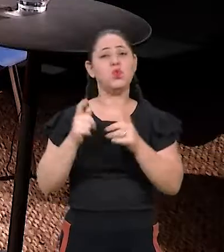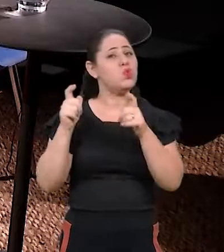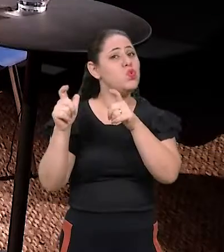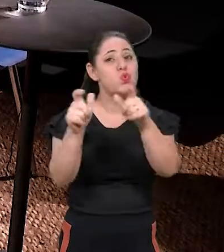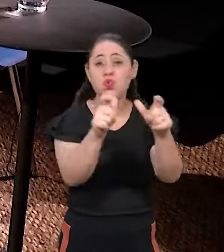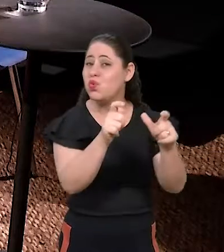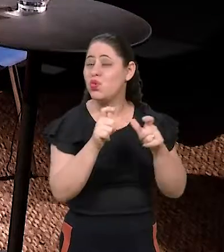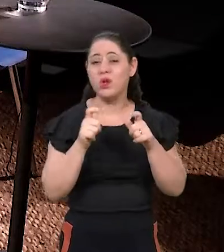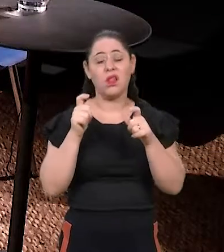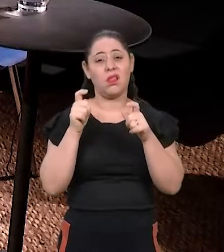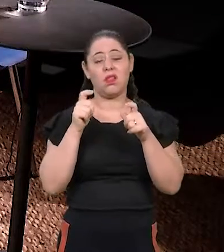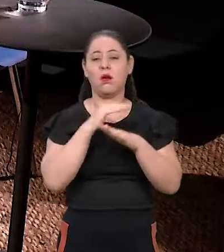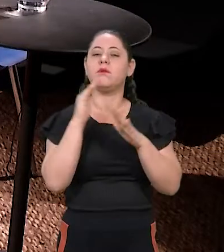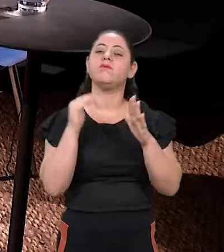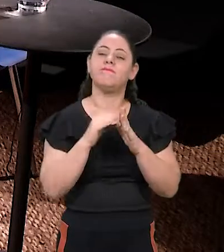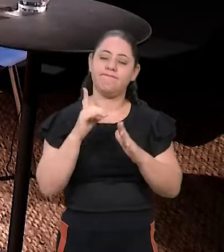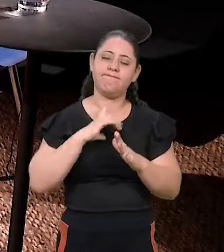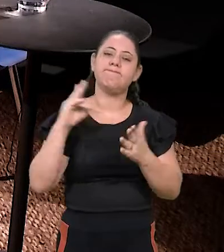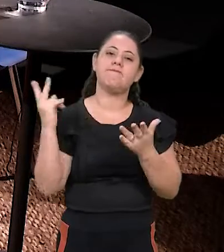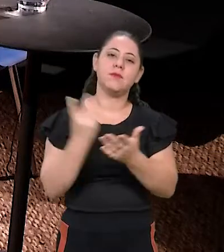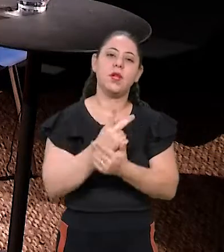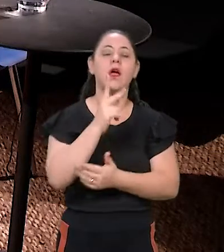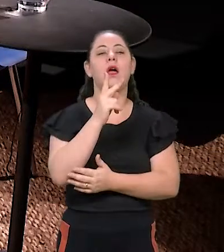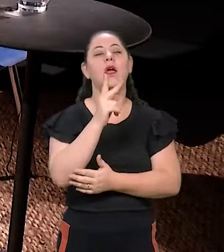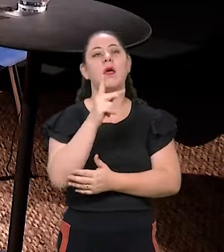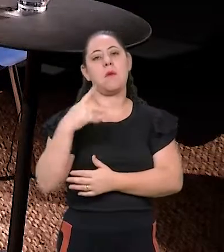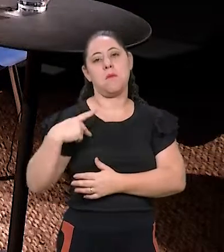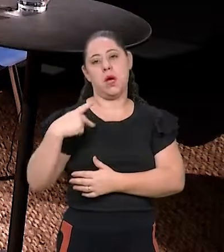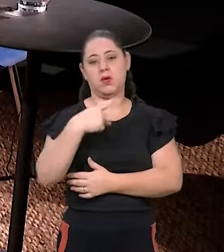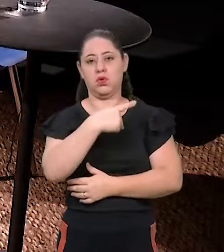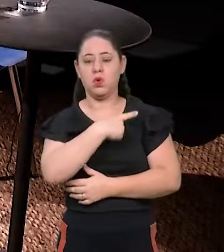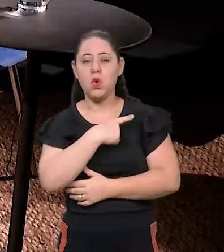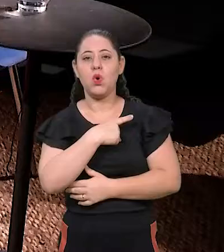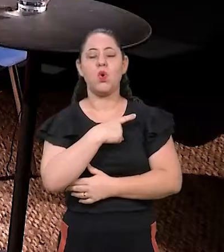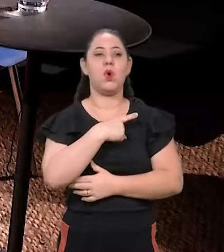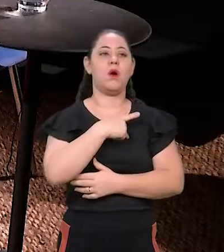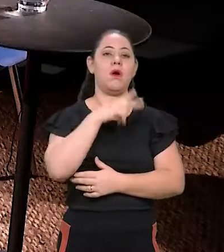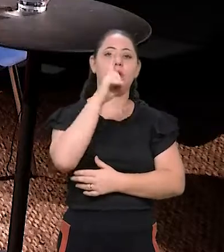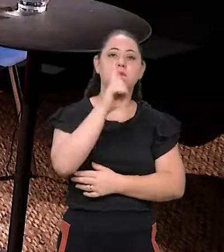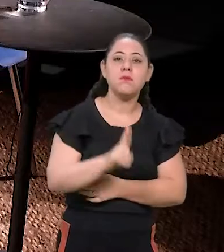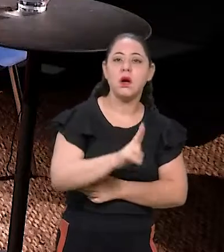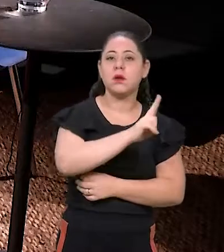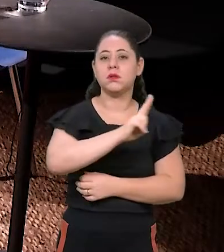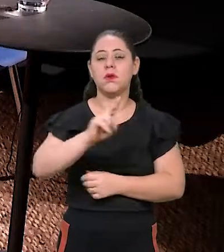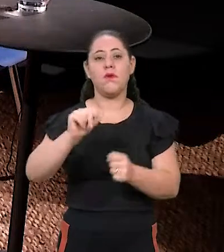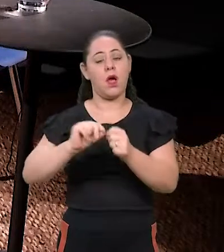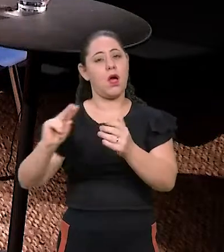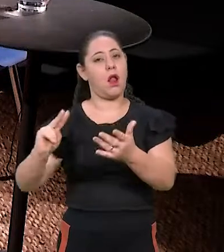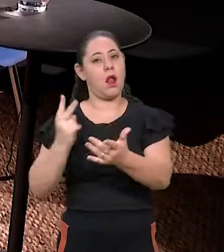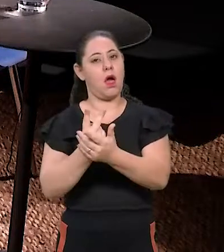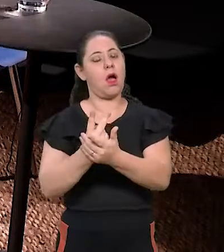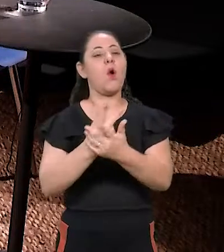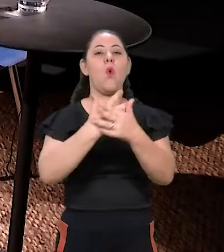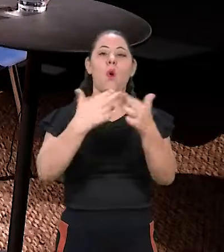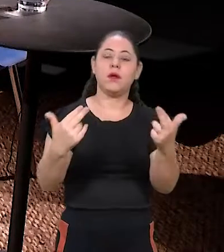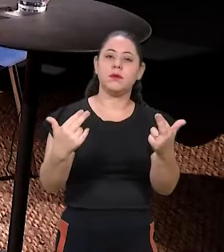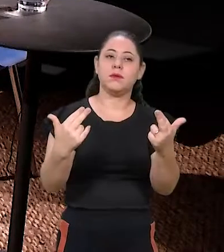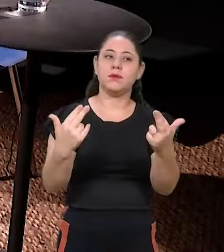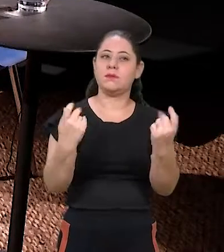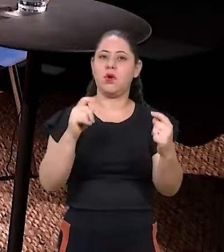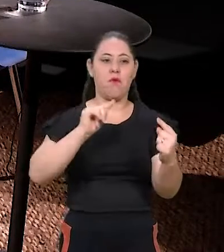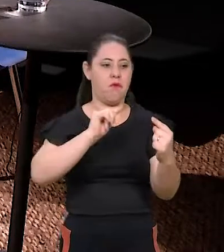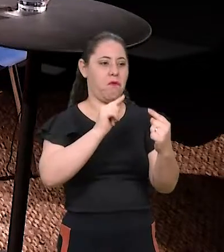lugar. Felizmente, tem pastores, tem padres que cometem crimes, cometem coisa errada. Eu acho que a gente não pode focar nesse